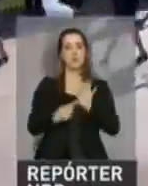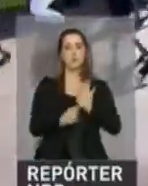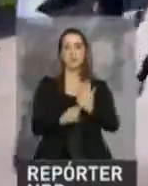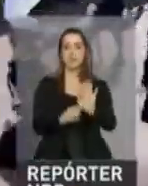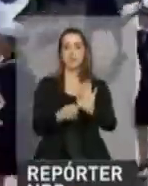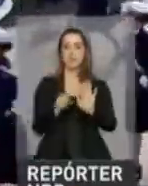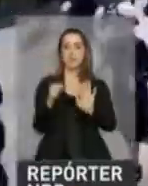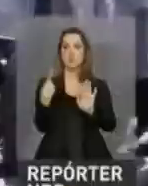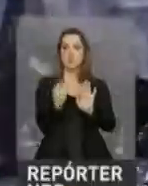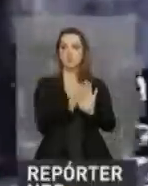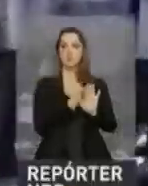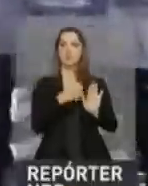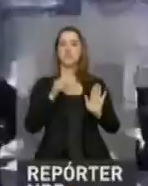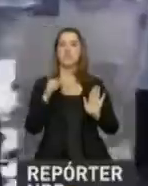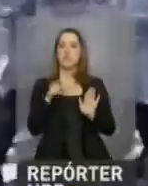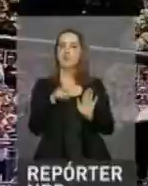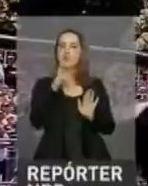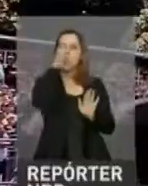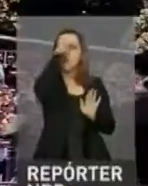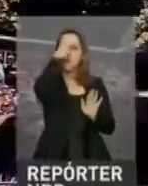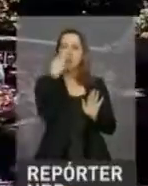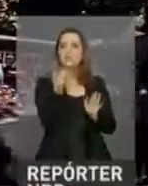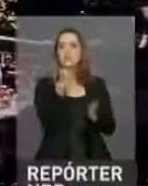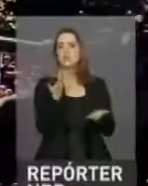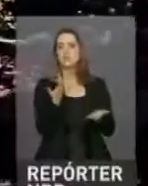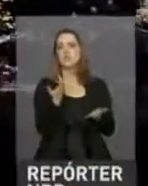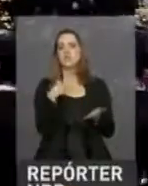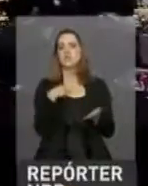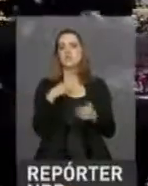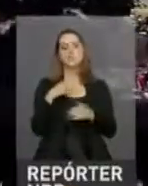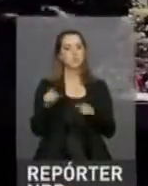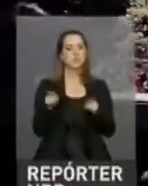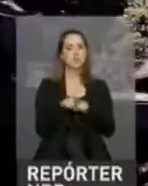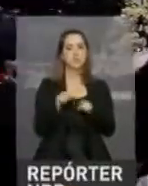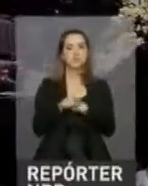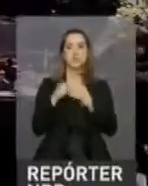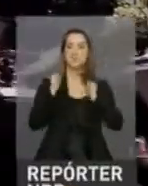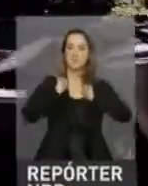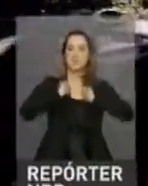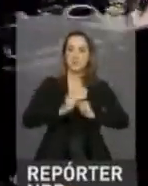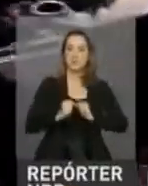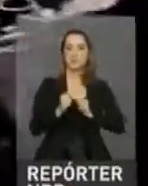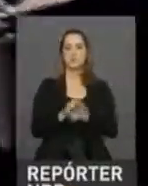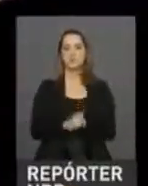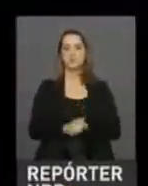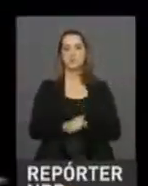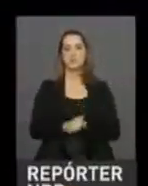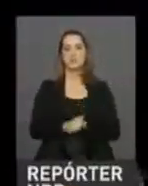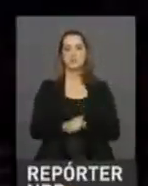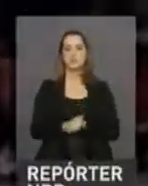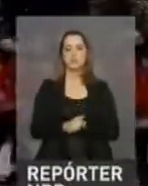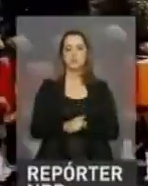mostrar a sua coesão, a sua força e, sobretudo, as suas potencialidades.